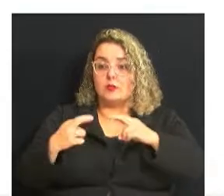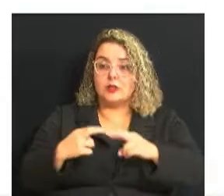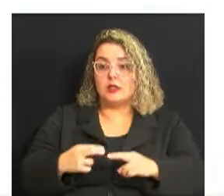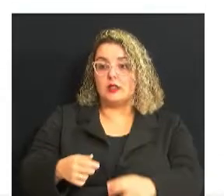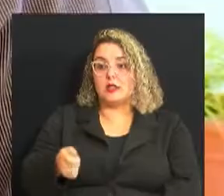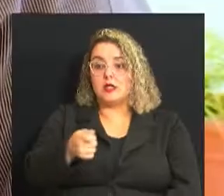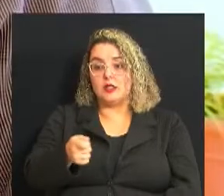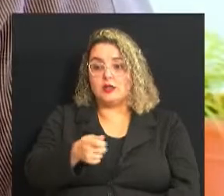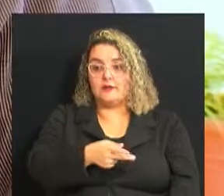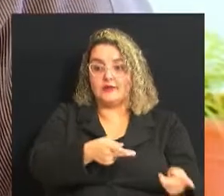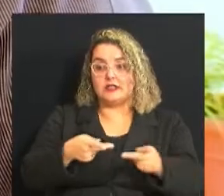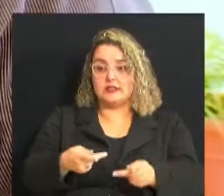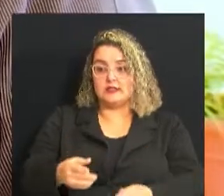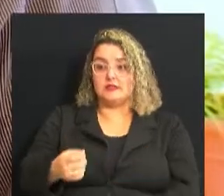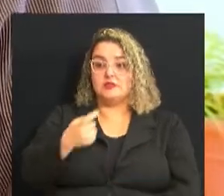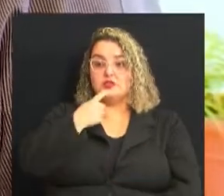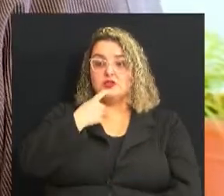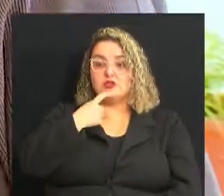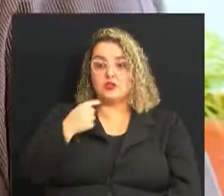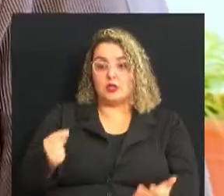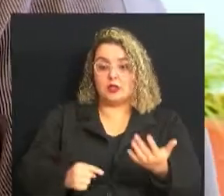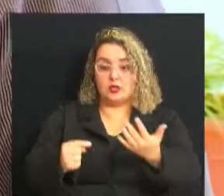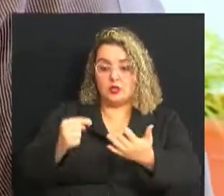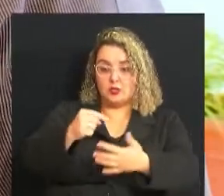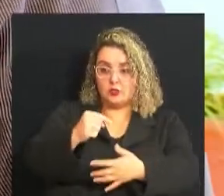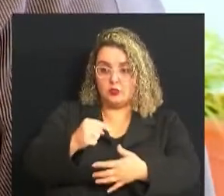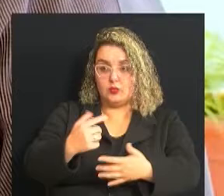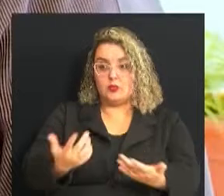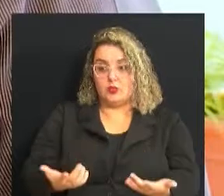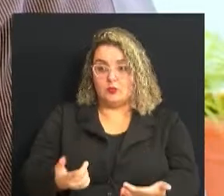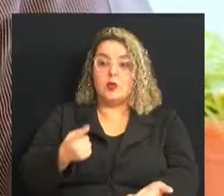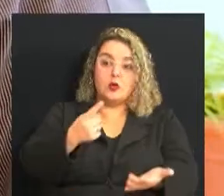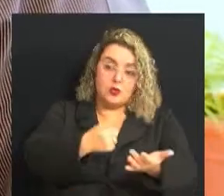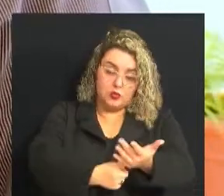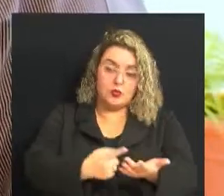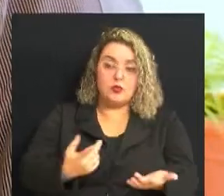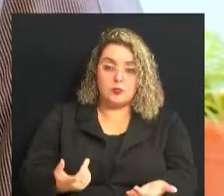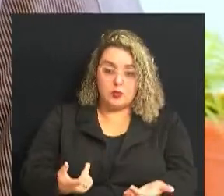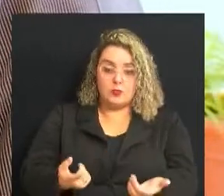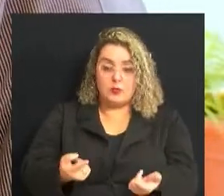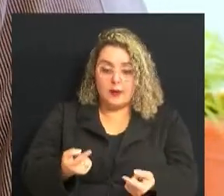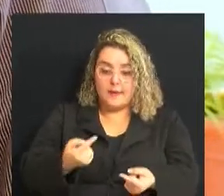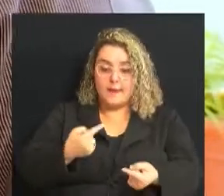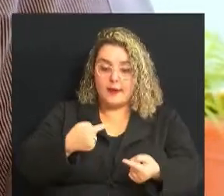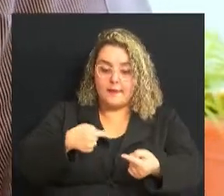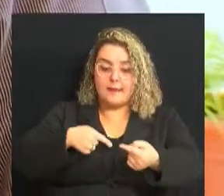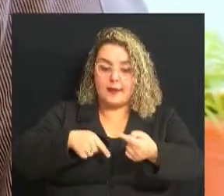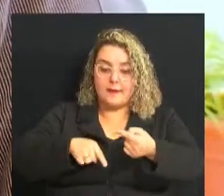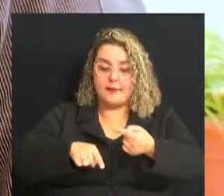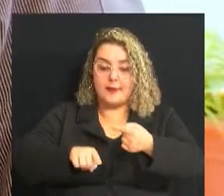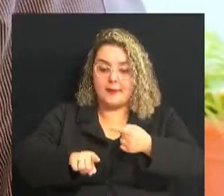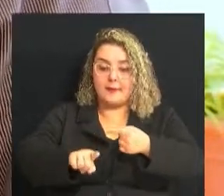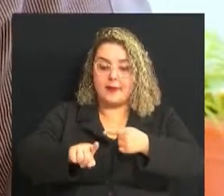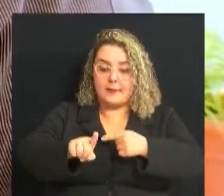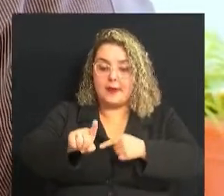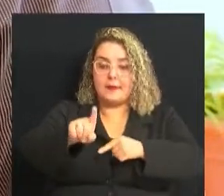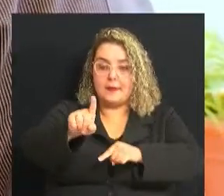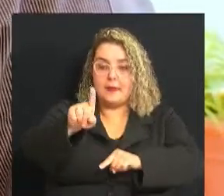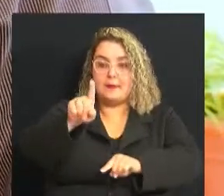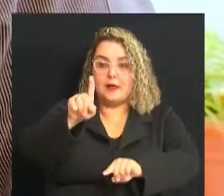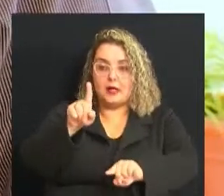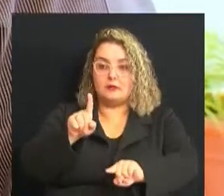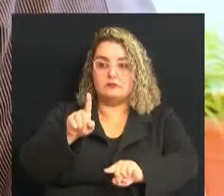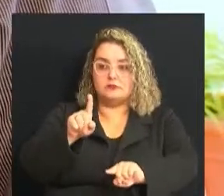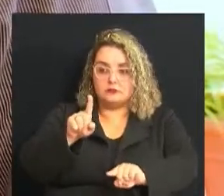Visite Campinas. Ela aponta e confirma uma recuperação com sustentabilidade